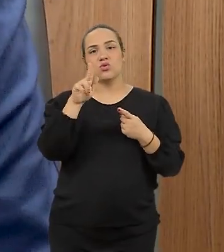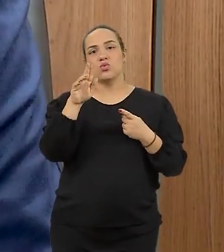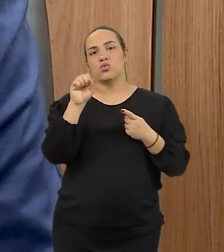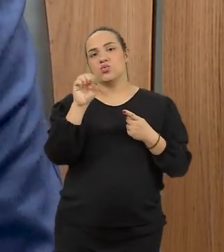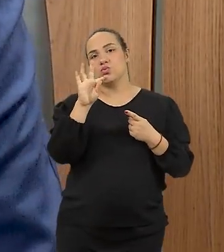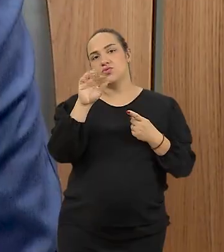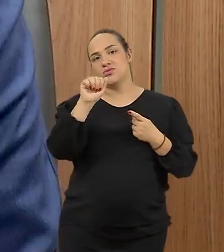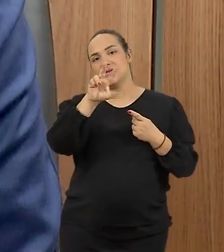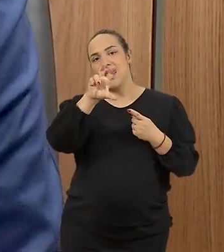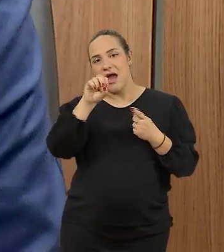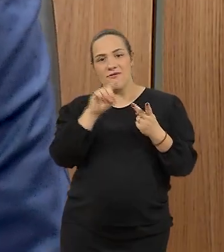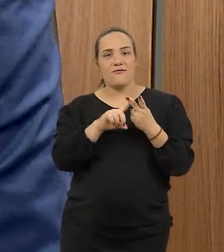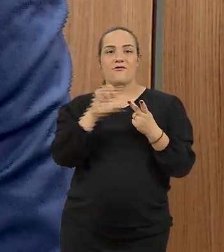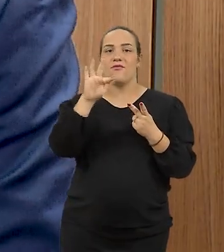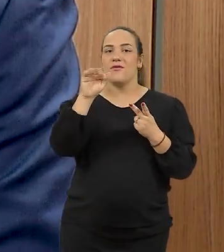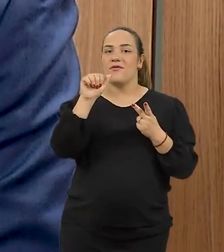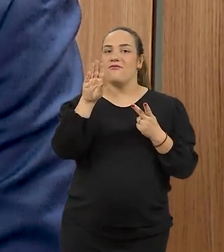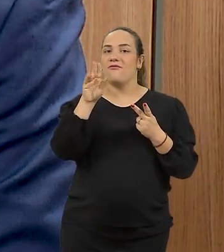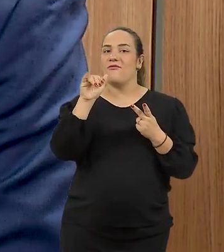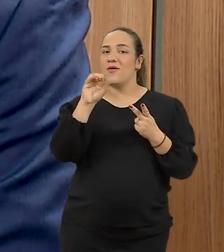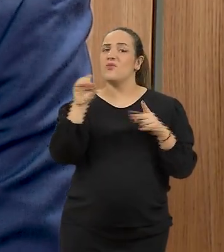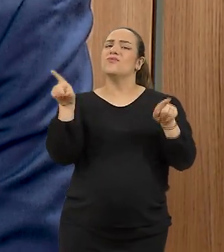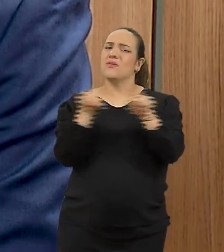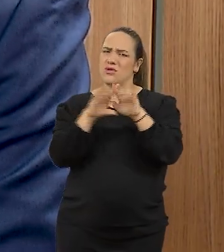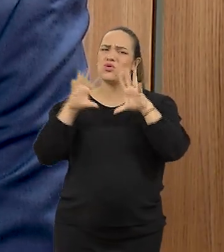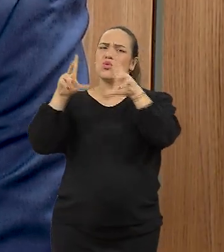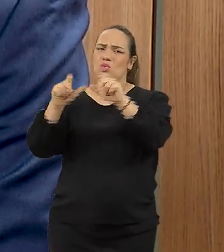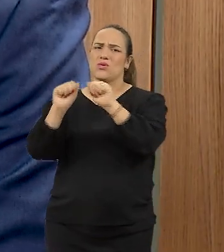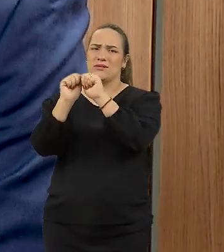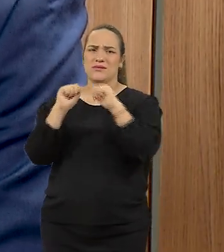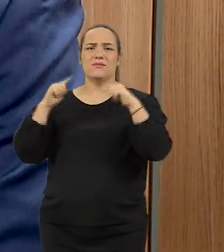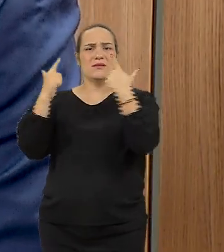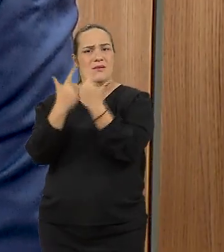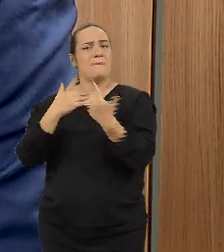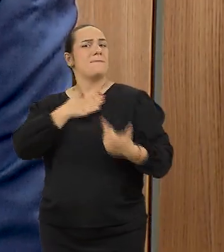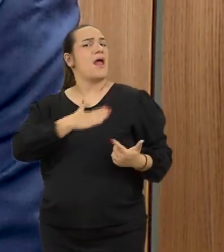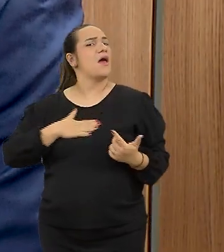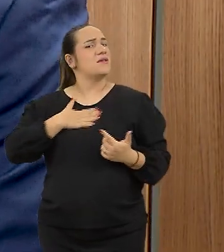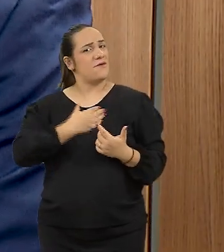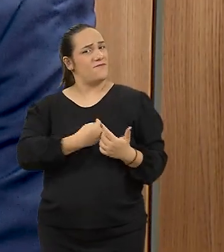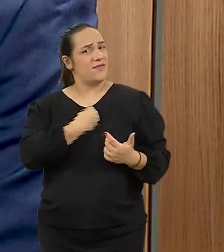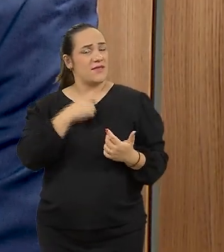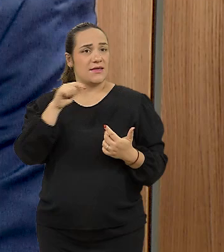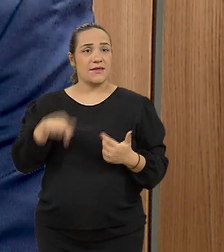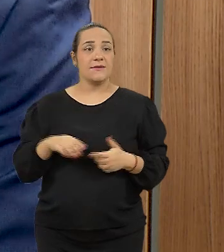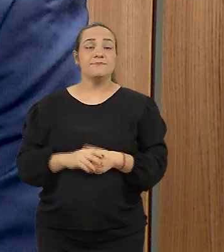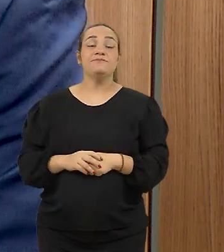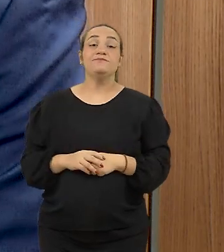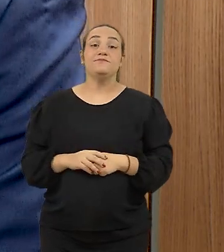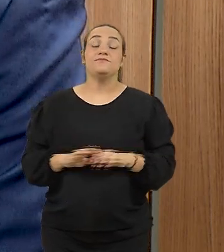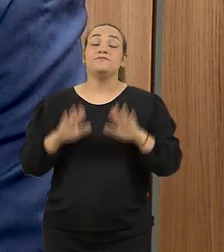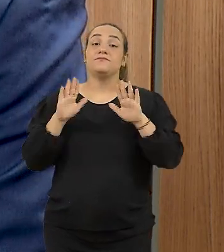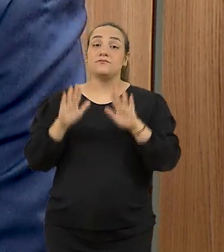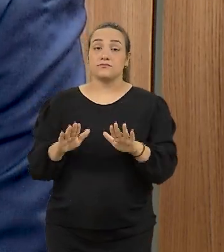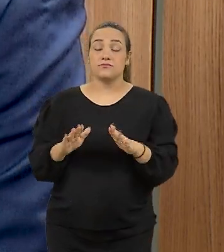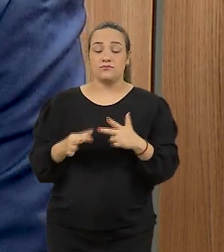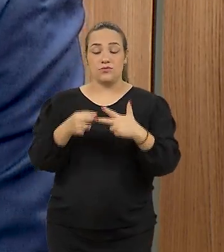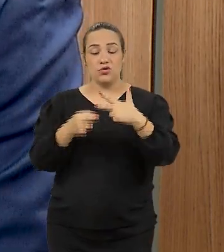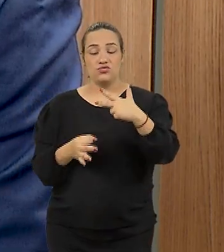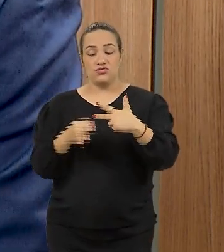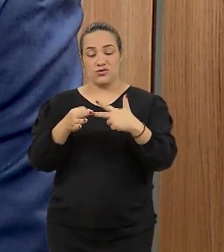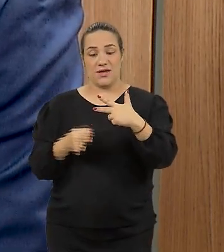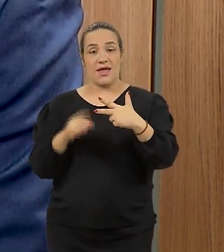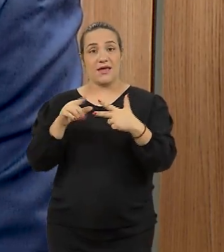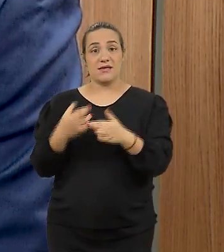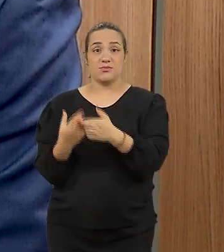Dr. Fábio, Dr. Gustavo, Dr. Fábio e toda a Assembleia Legislativa. É uma satisfação estar aqui. Bom, o Judiciário é uma